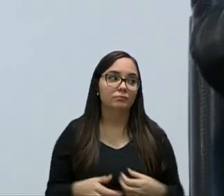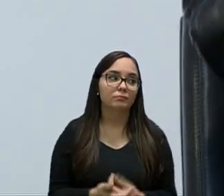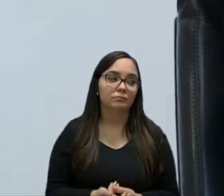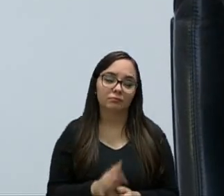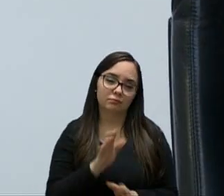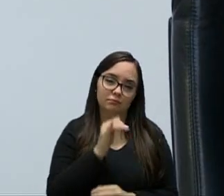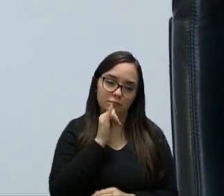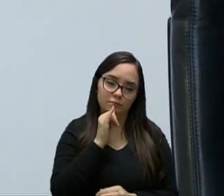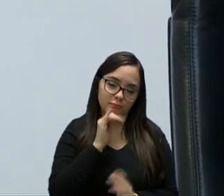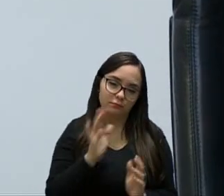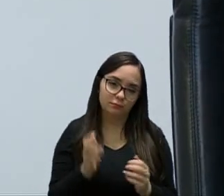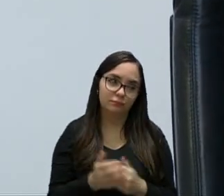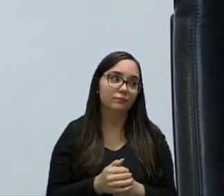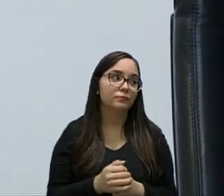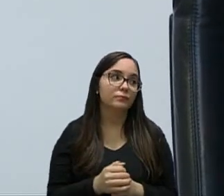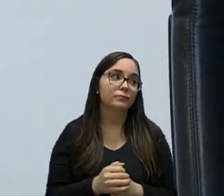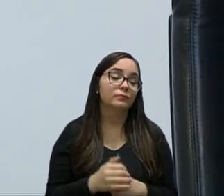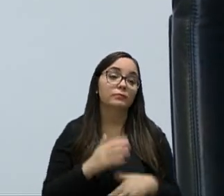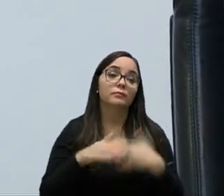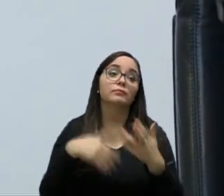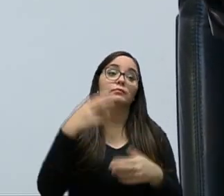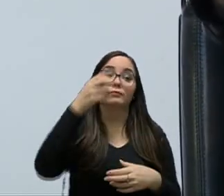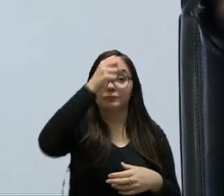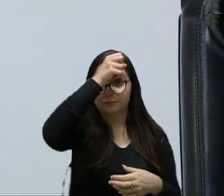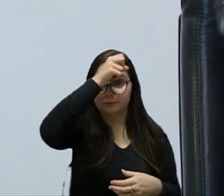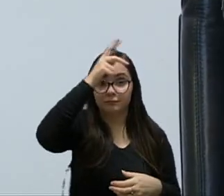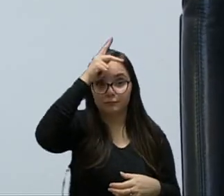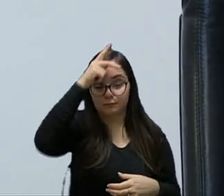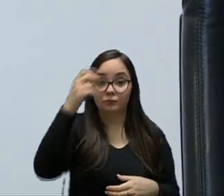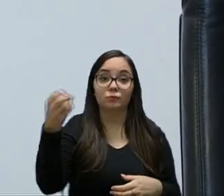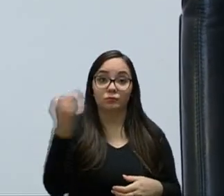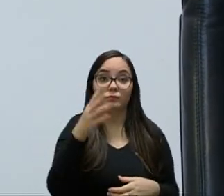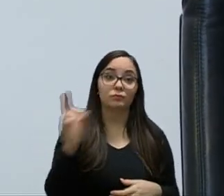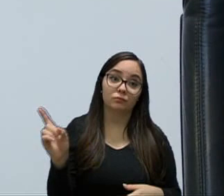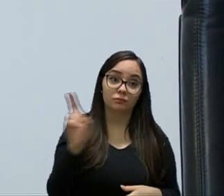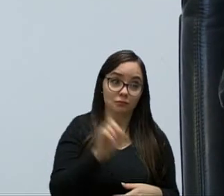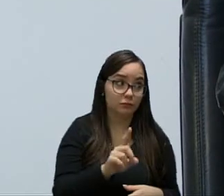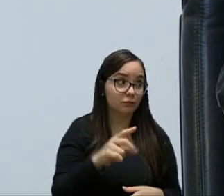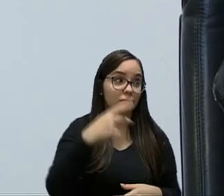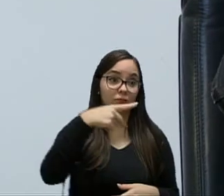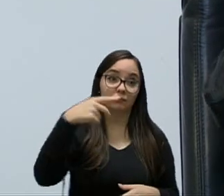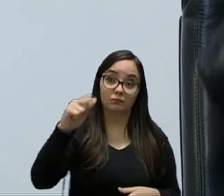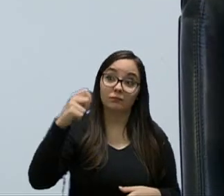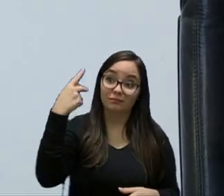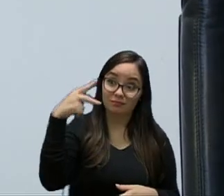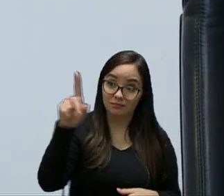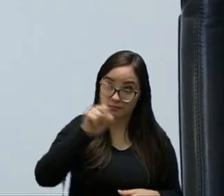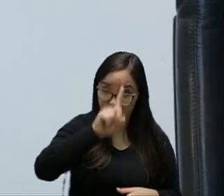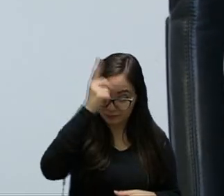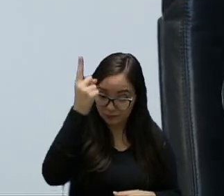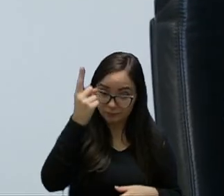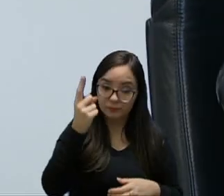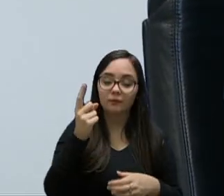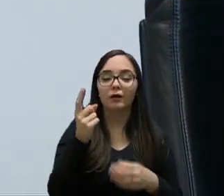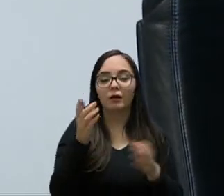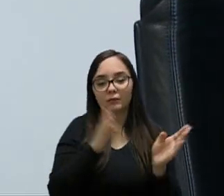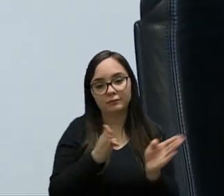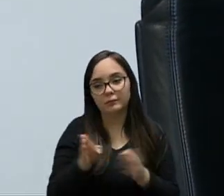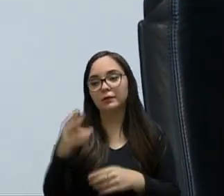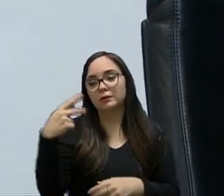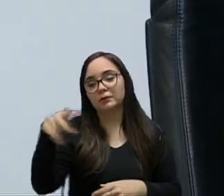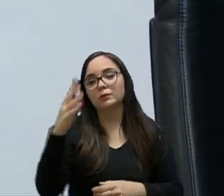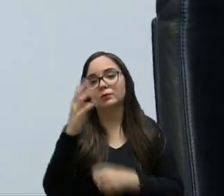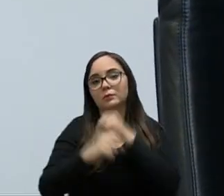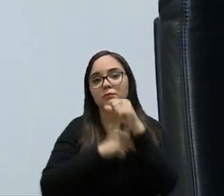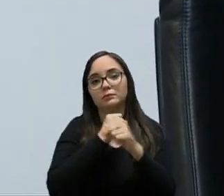né mas é por aí quando esse prefeito essa prefeita que entra fizer o ppa dele dela vai ter esse planejamento precisa